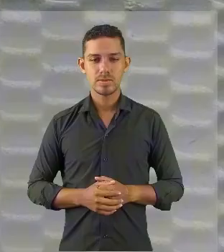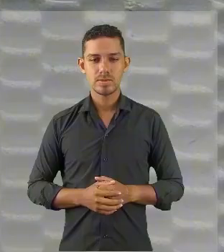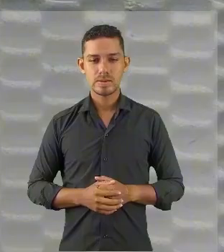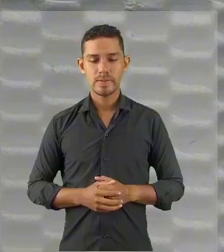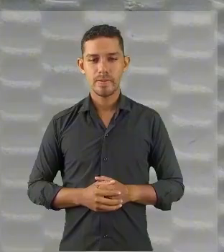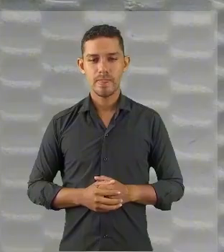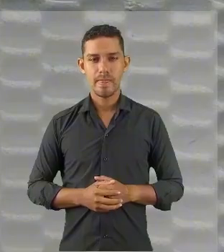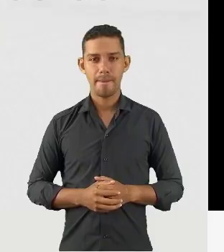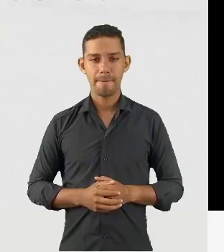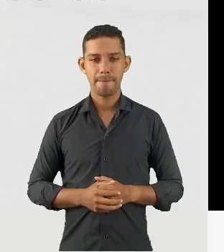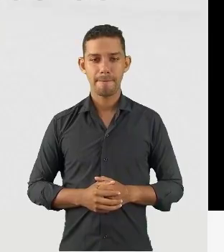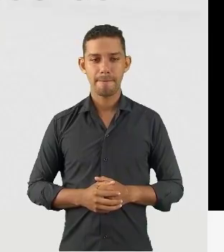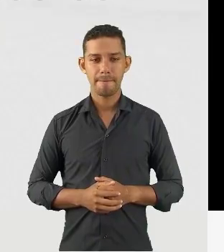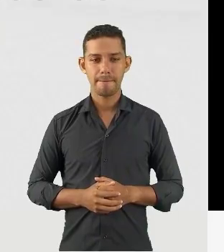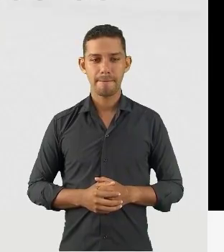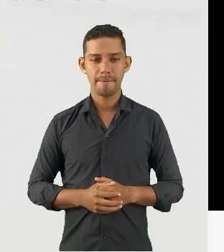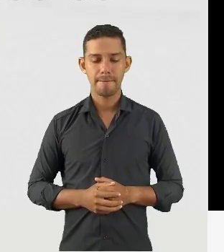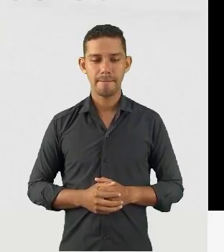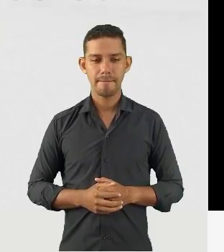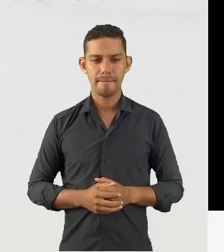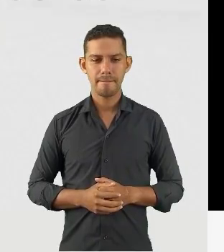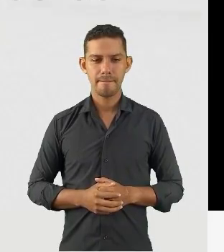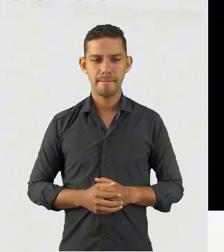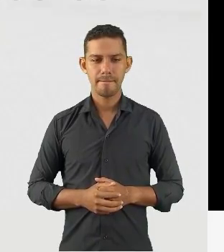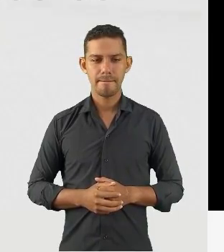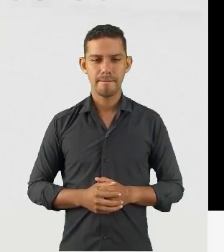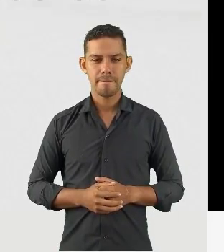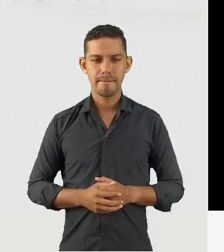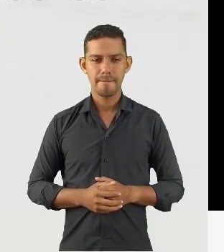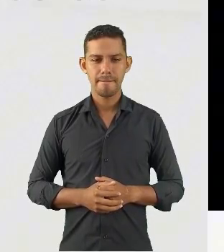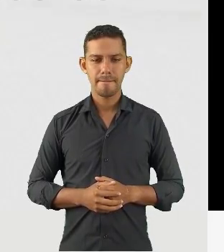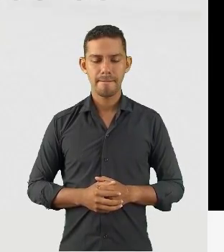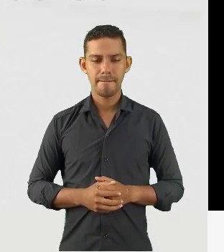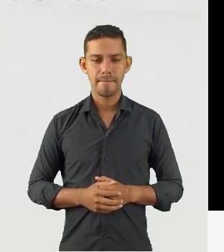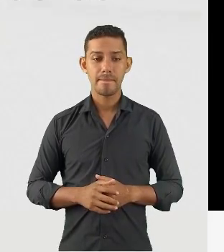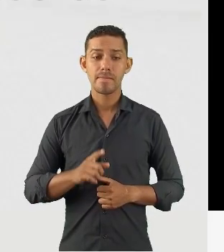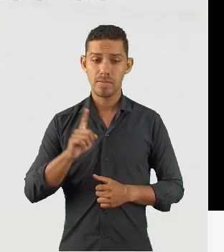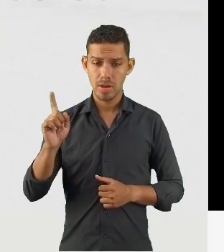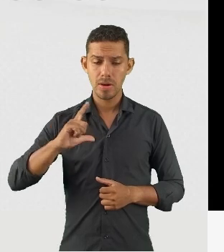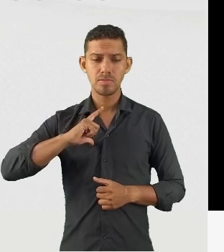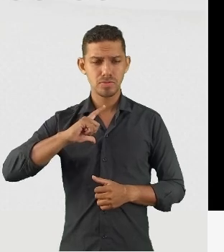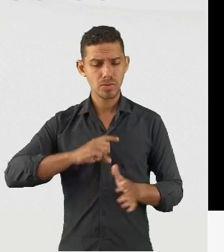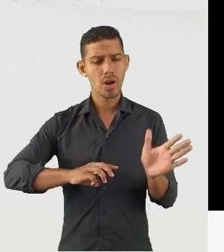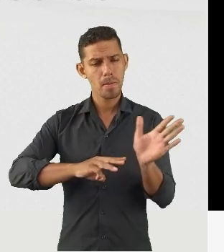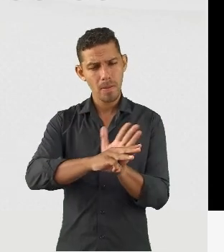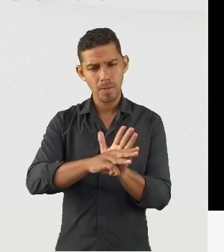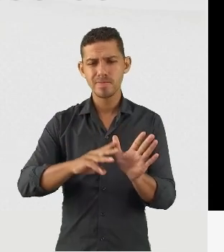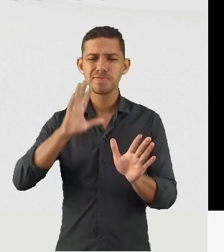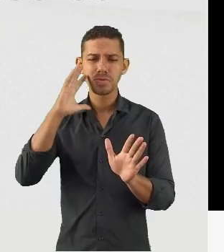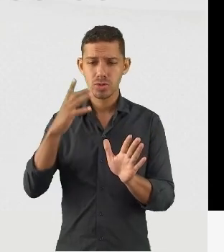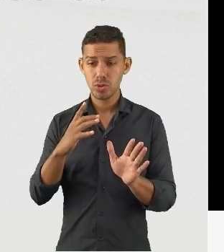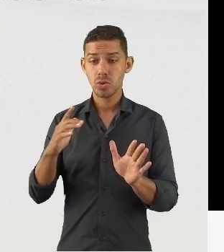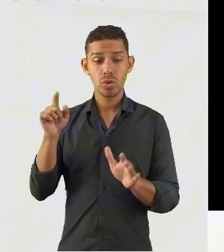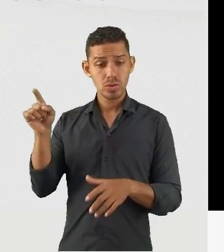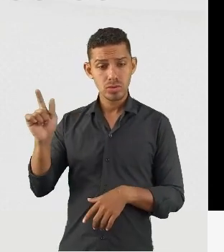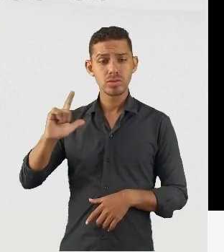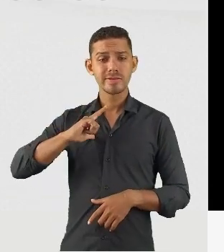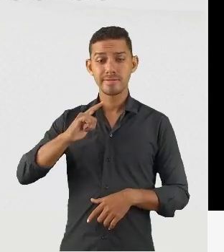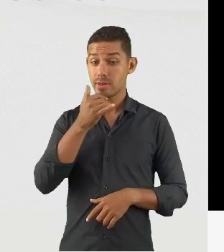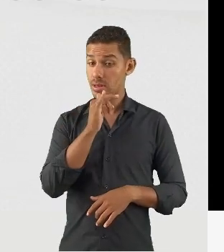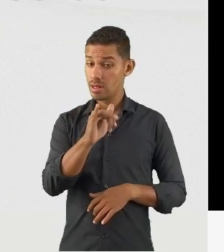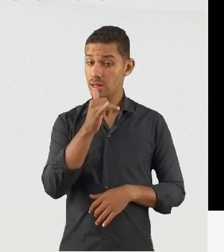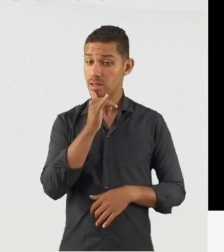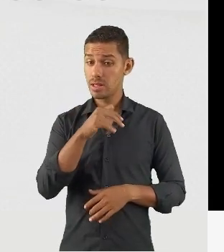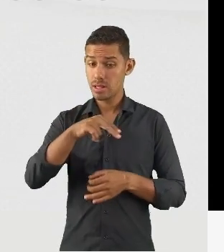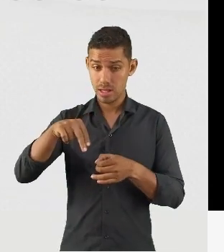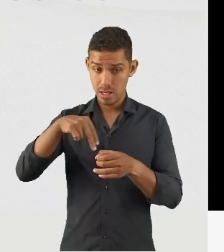Processo de eletrização. Os processos de eletrização são métodos onde um corpo deixa de ser eletricamente neutro e passa a estar